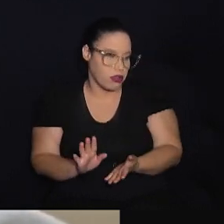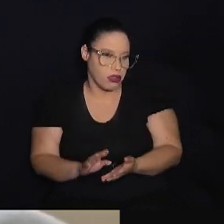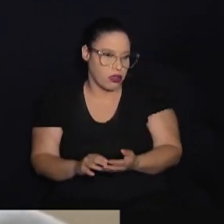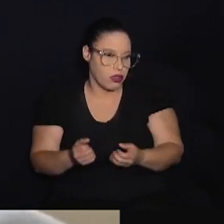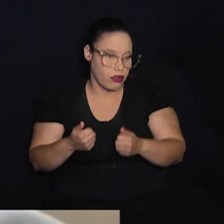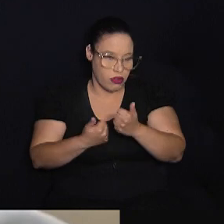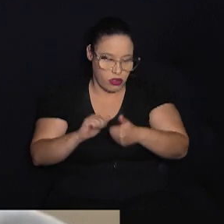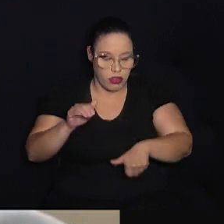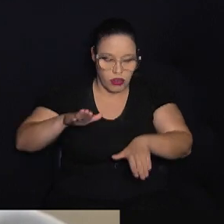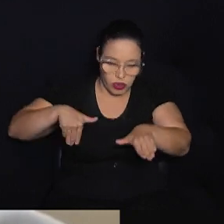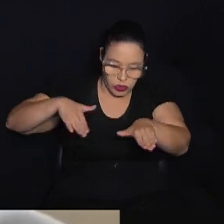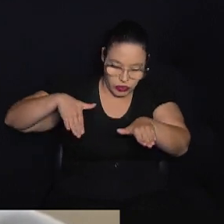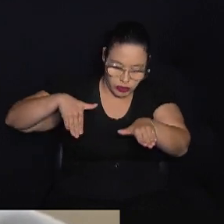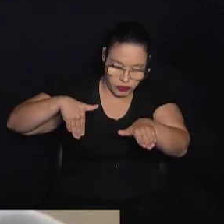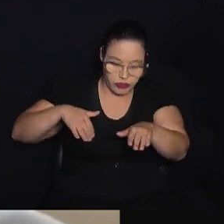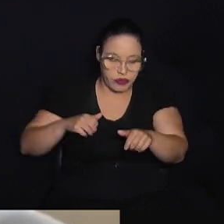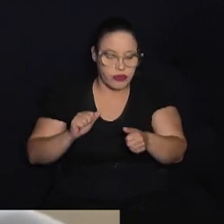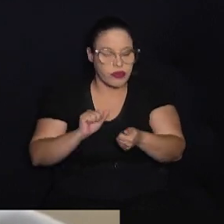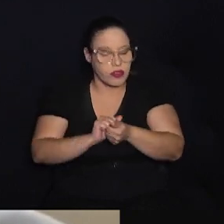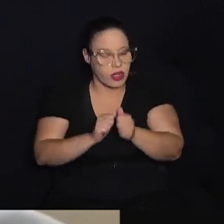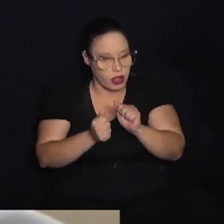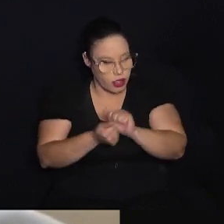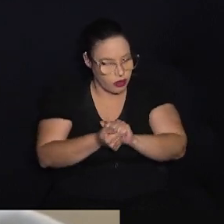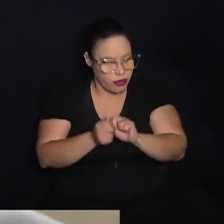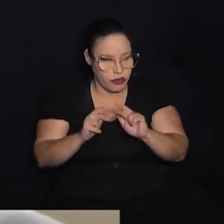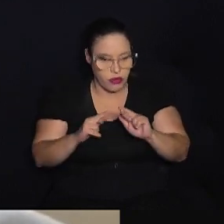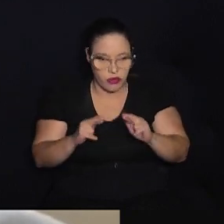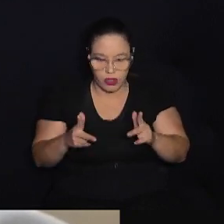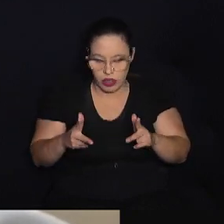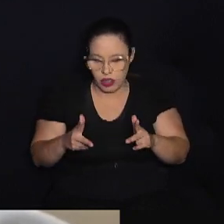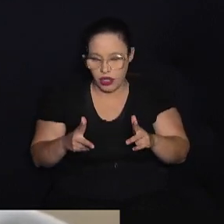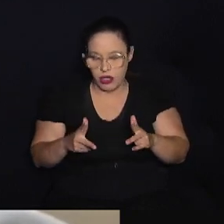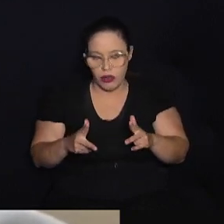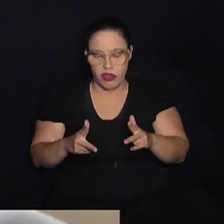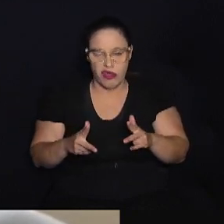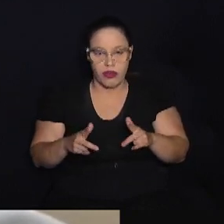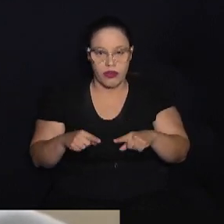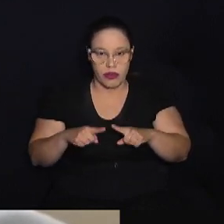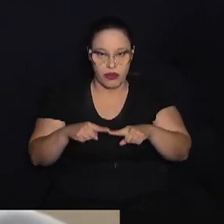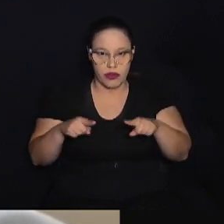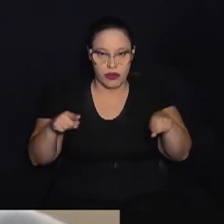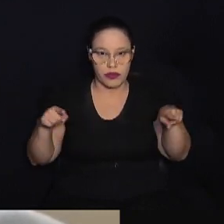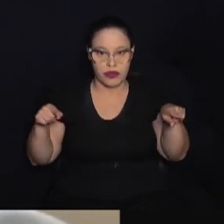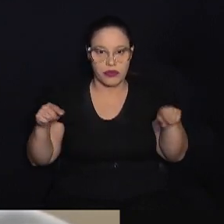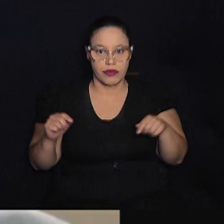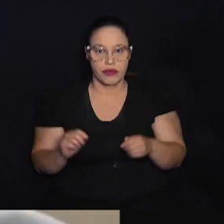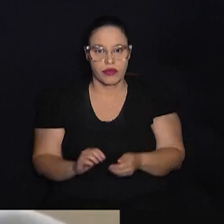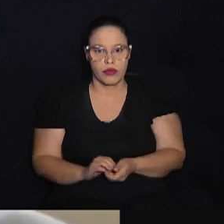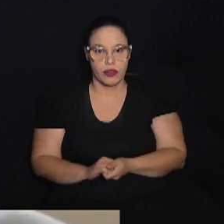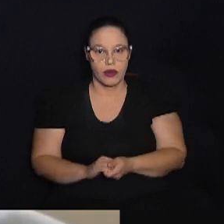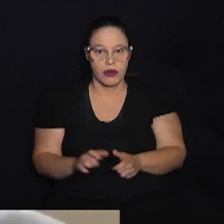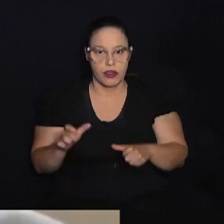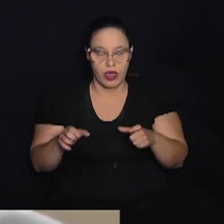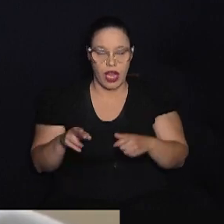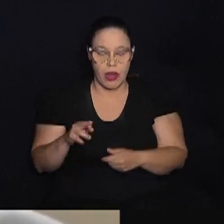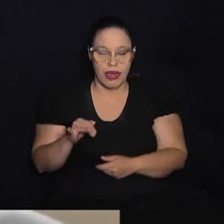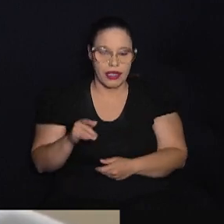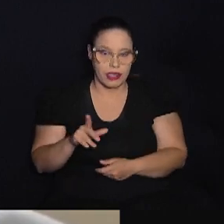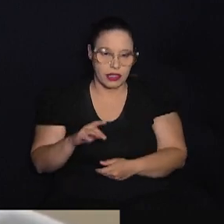futebol, natação. Você consegue se adaptar com vários mecanismos que tem no, no, na, na, nas, nas, nos locais de